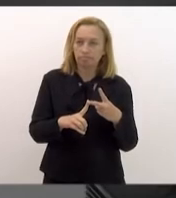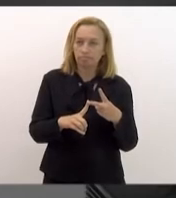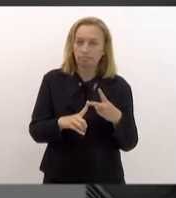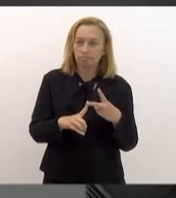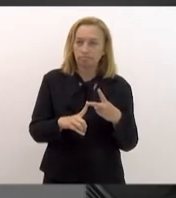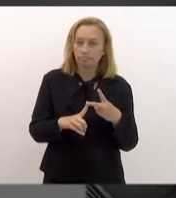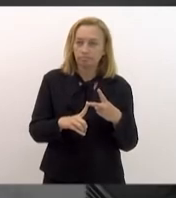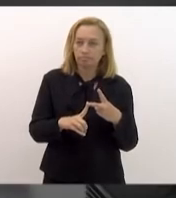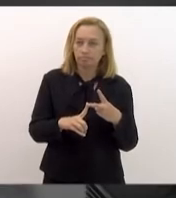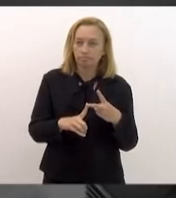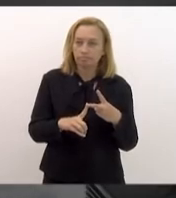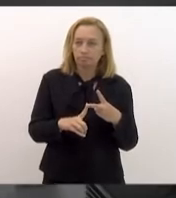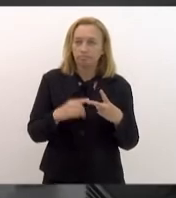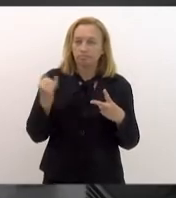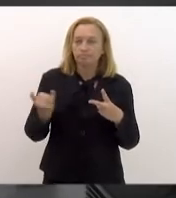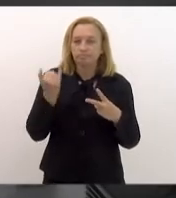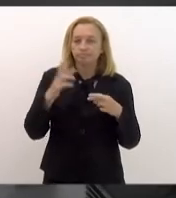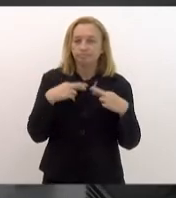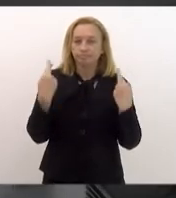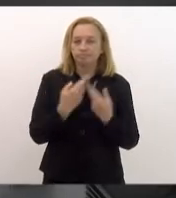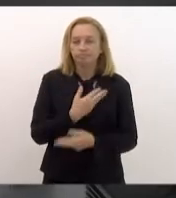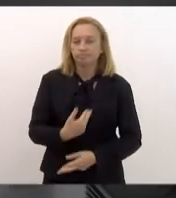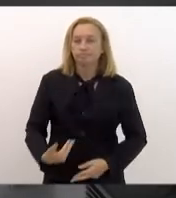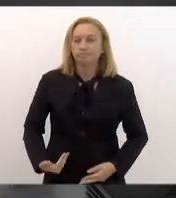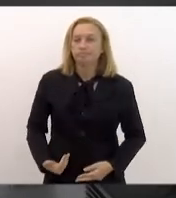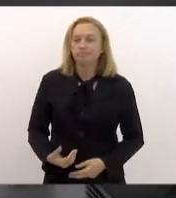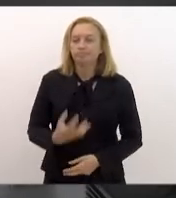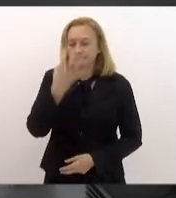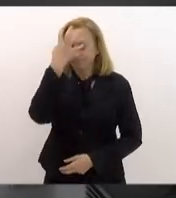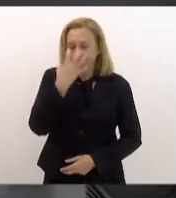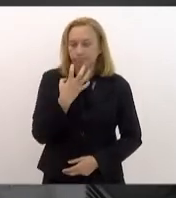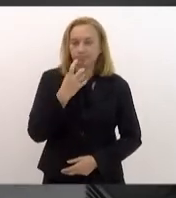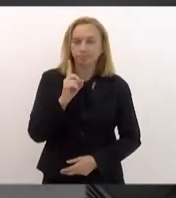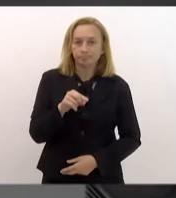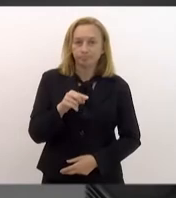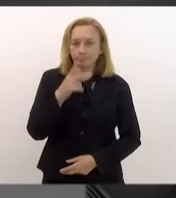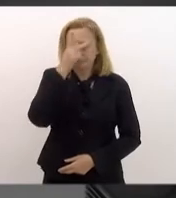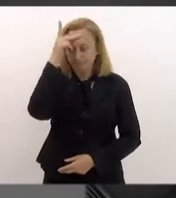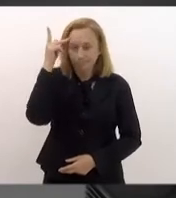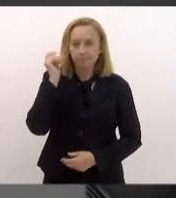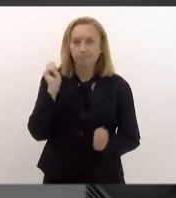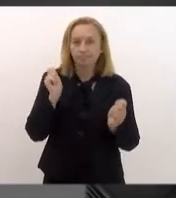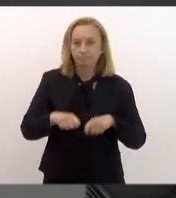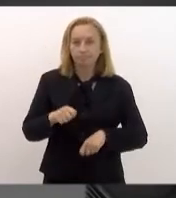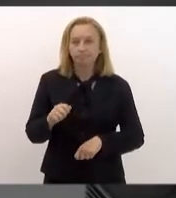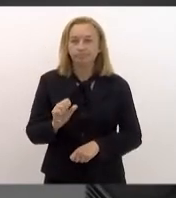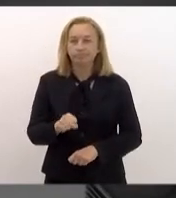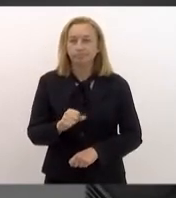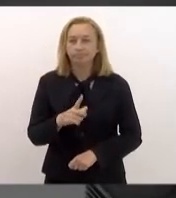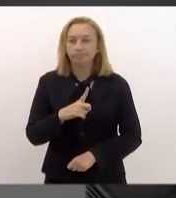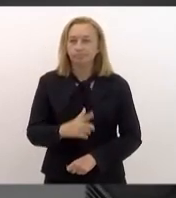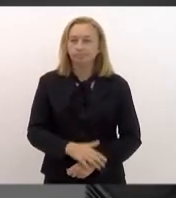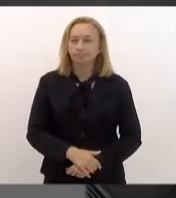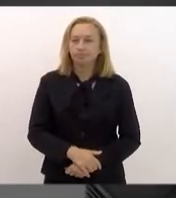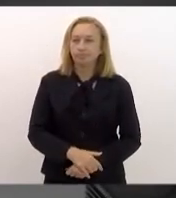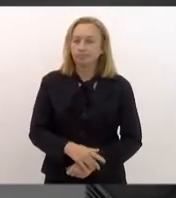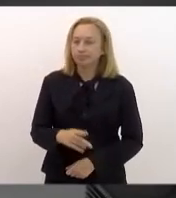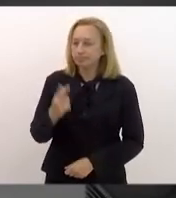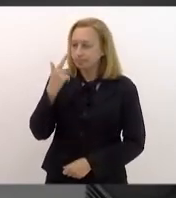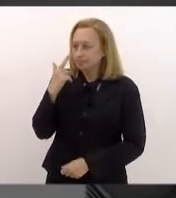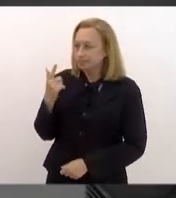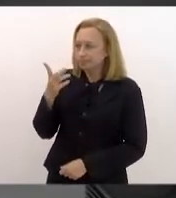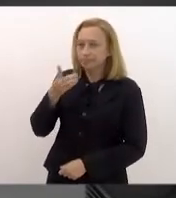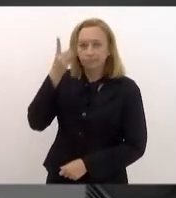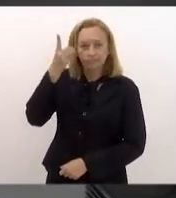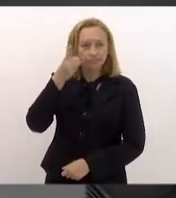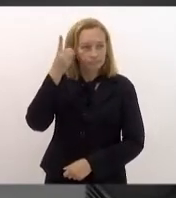importância dessa audiência pública, da seriedade que ela é e de pessoas altamente capacitadas. Você vê todo mundo que pegou, você pega a fala um pouco do deputado,